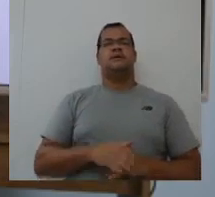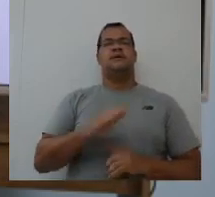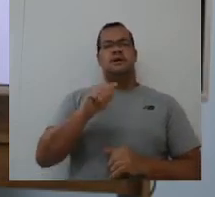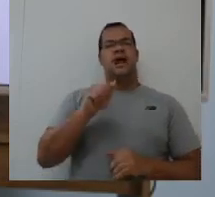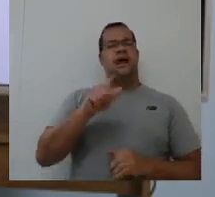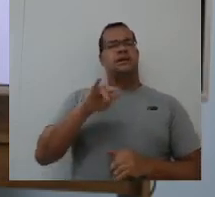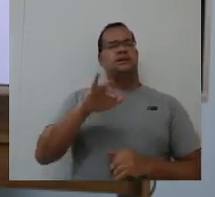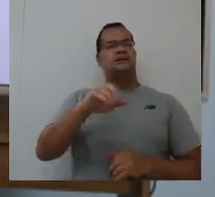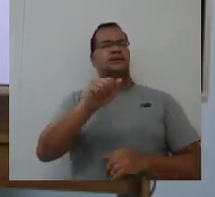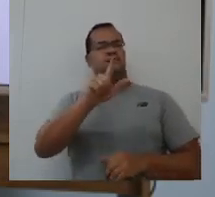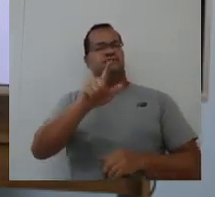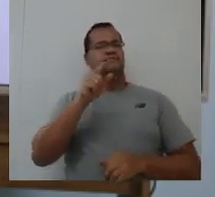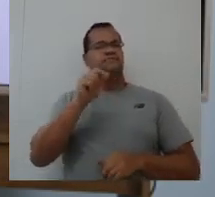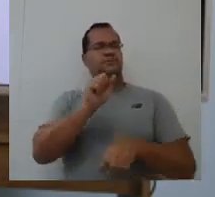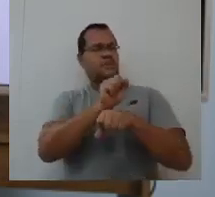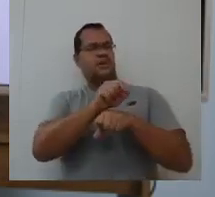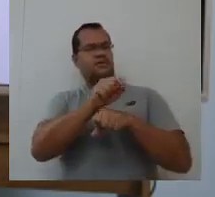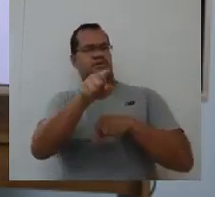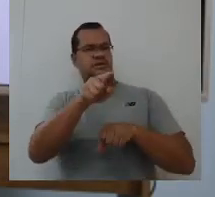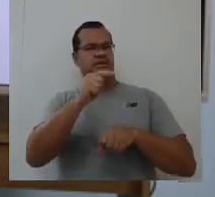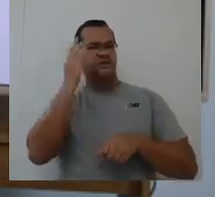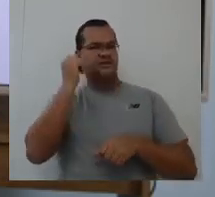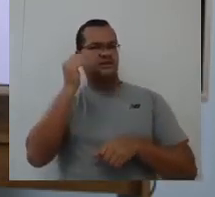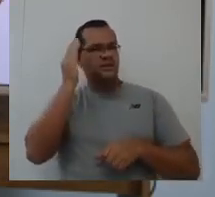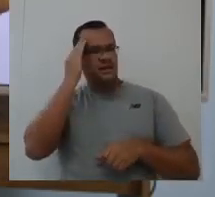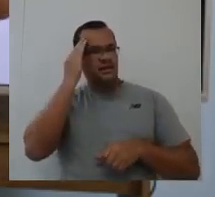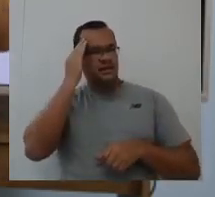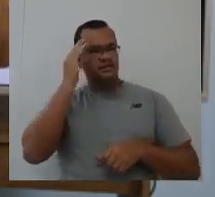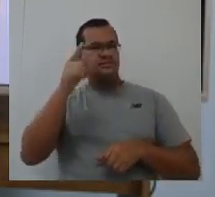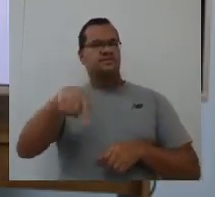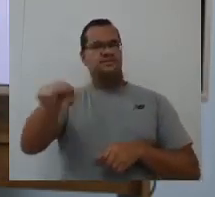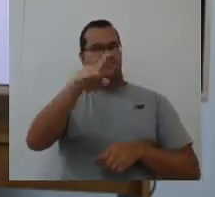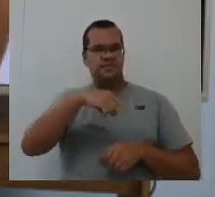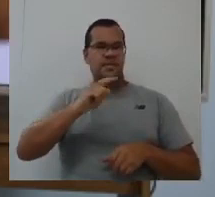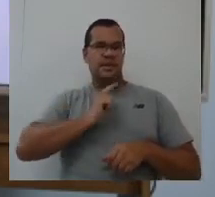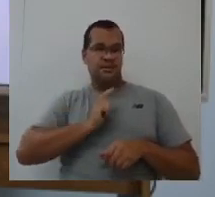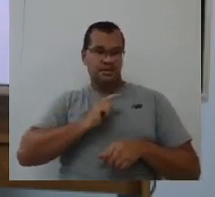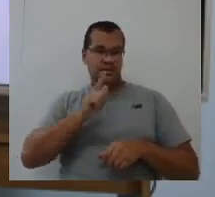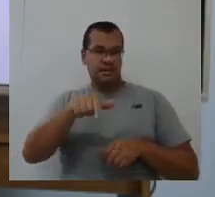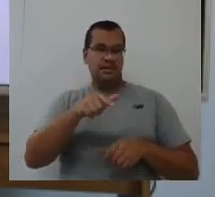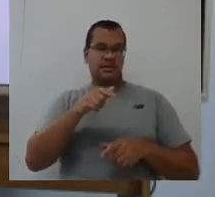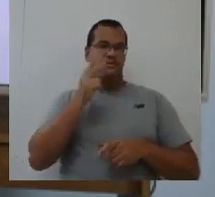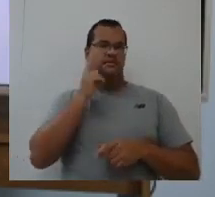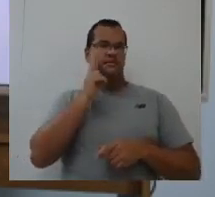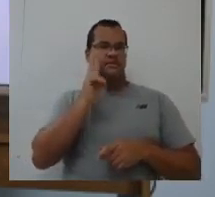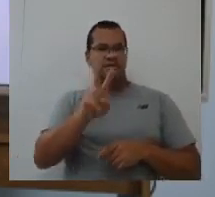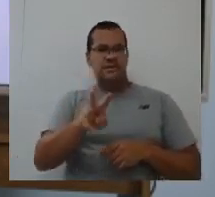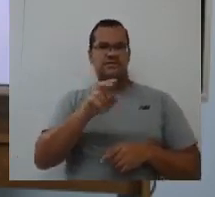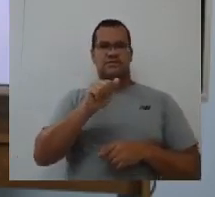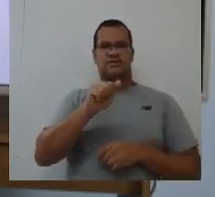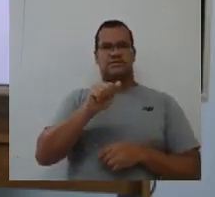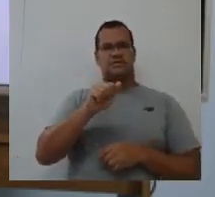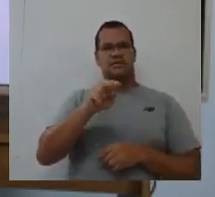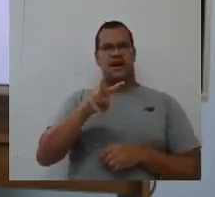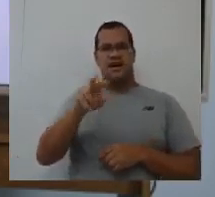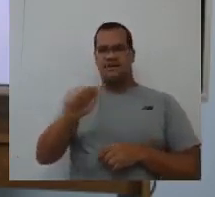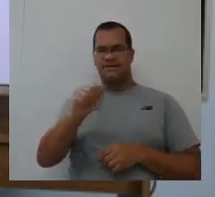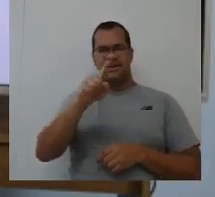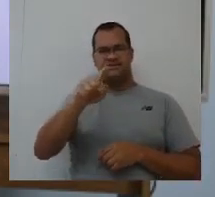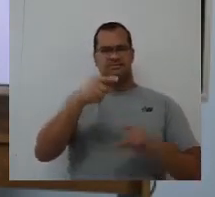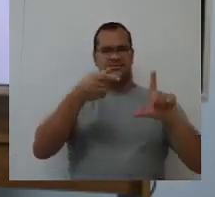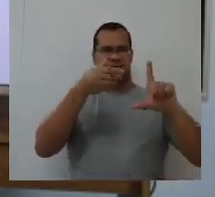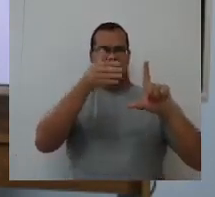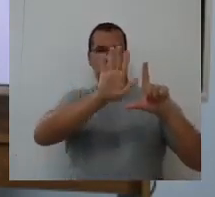Alícia, eu espero que eu tenha respondido legal a sua questão, mas é importante que vocês também cheguem lá no AVA, né,